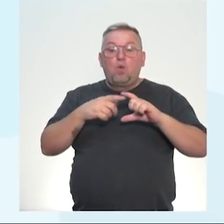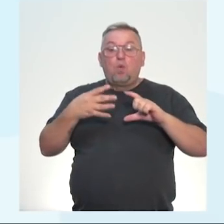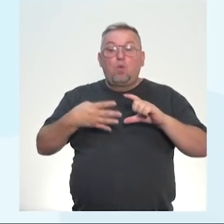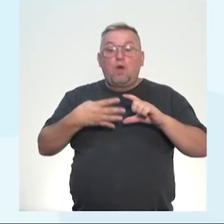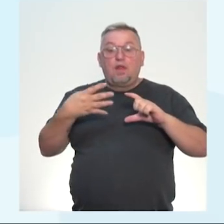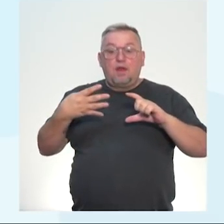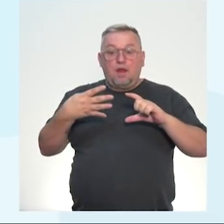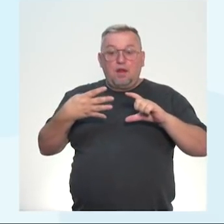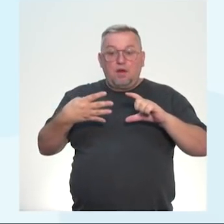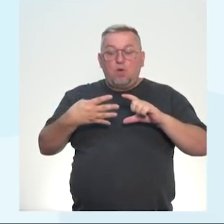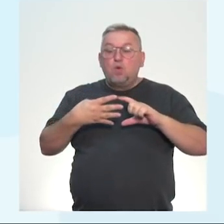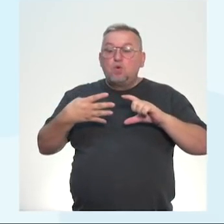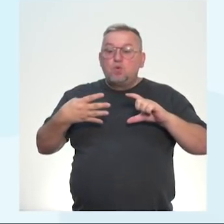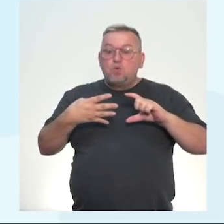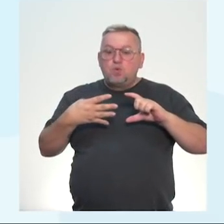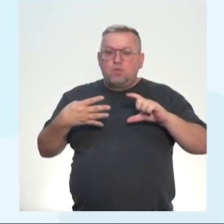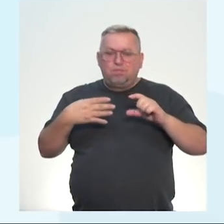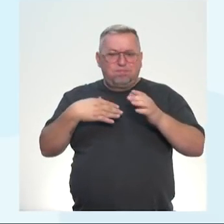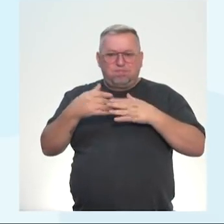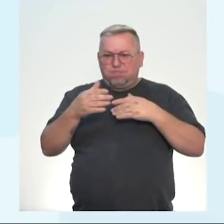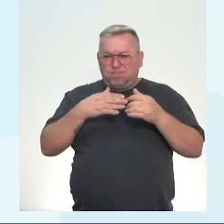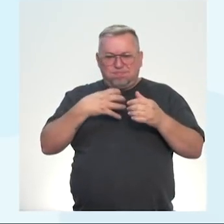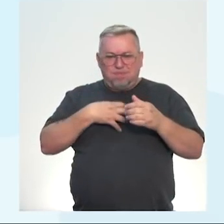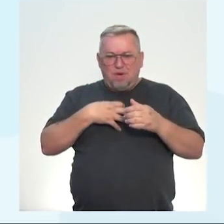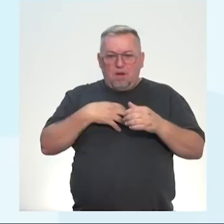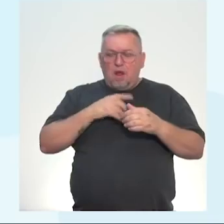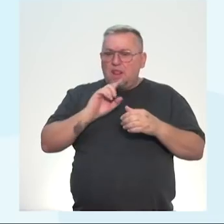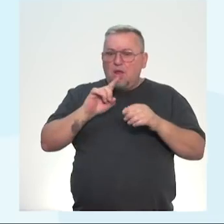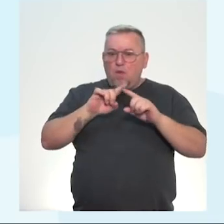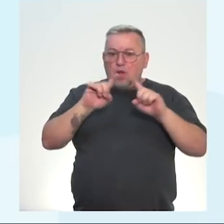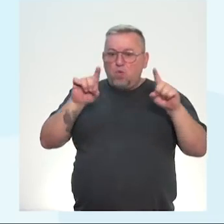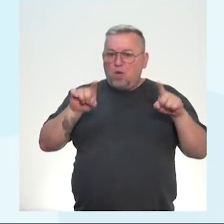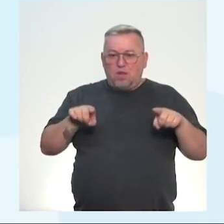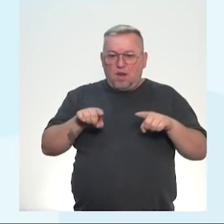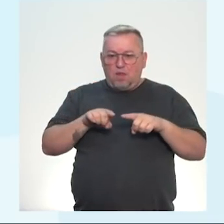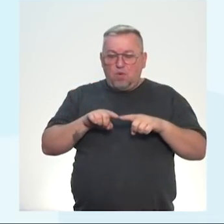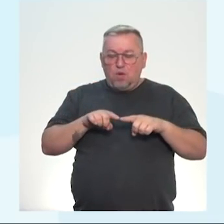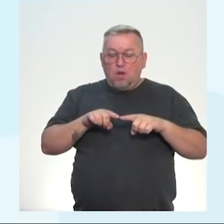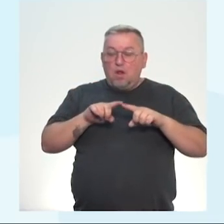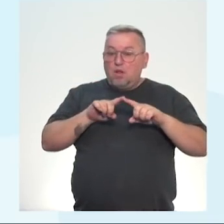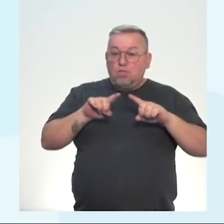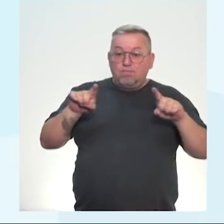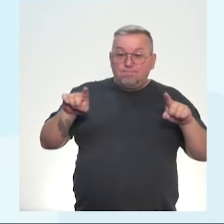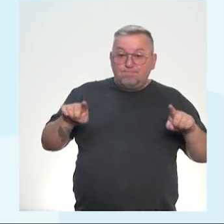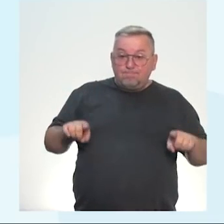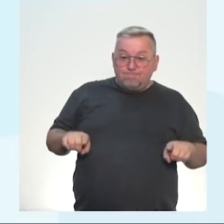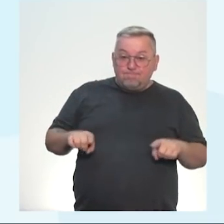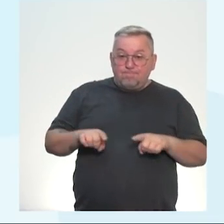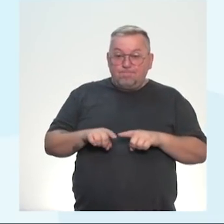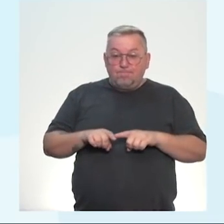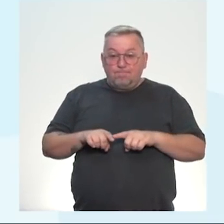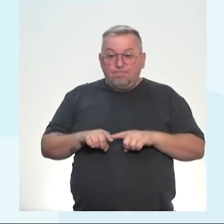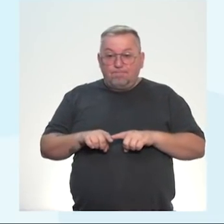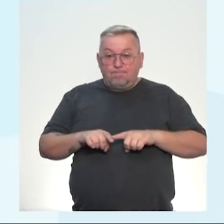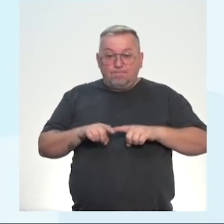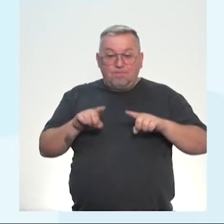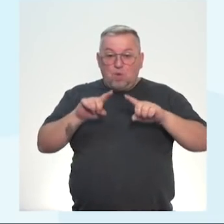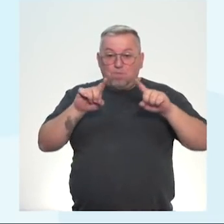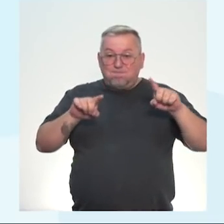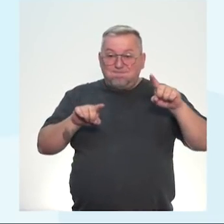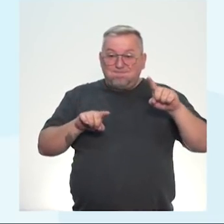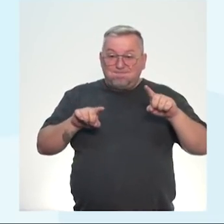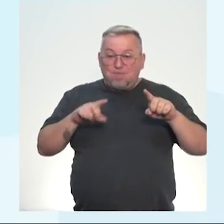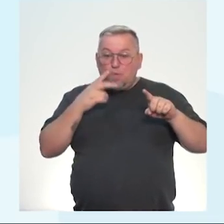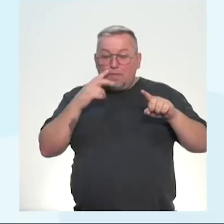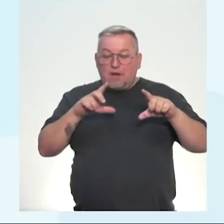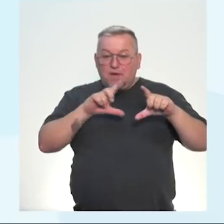figura literalmente aleatória. Ela não é quadrado, ela não é retângulo, ela não é trapézio, apesar